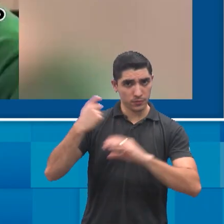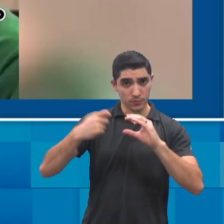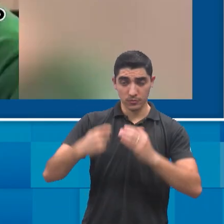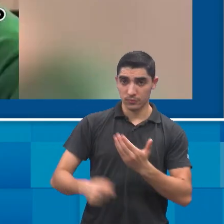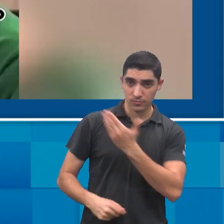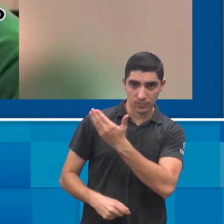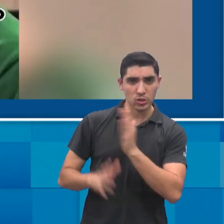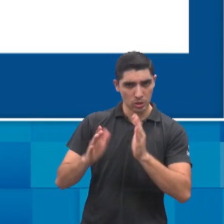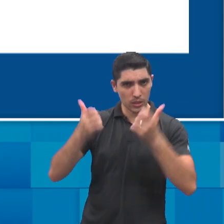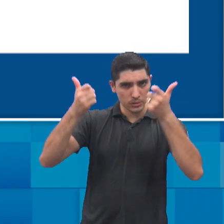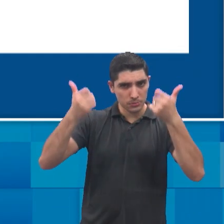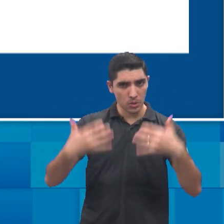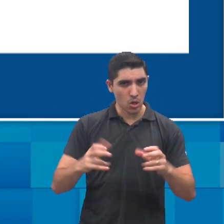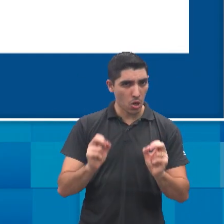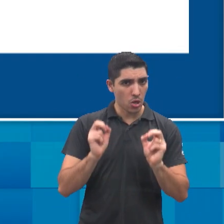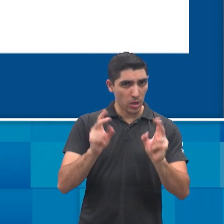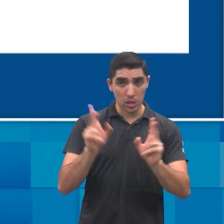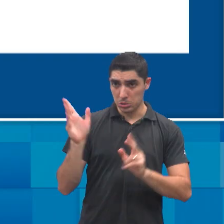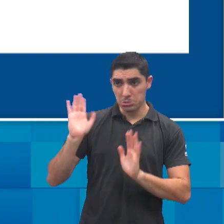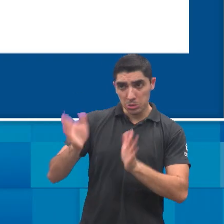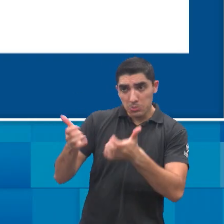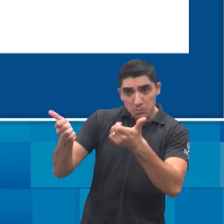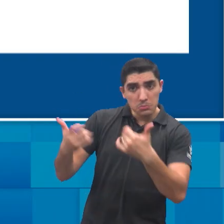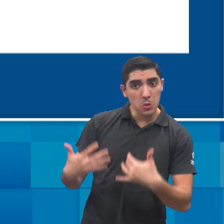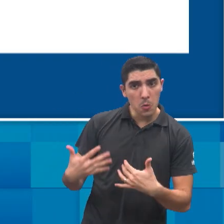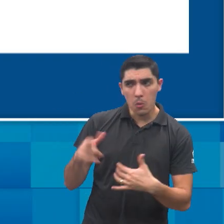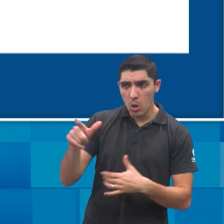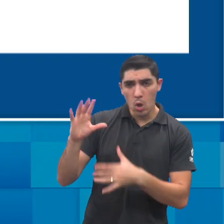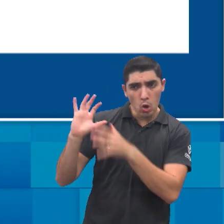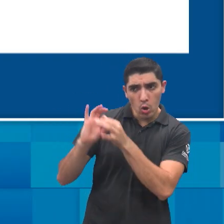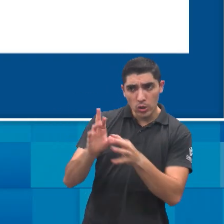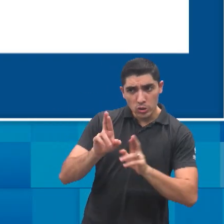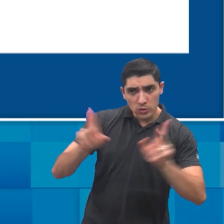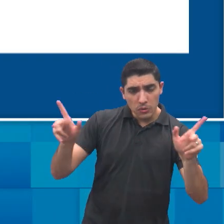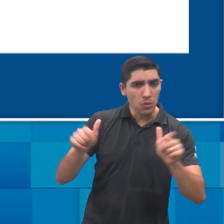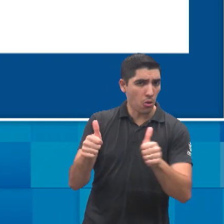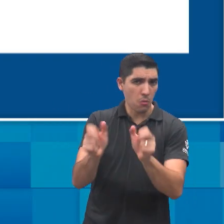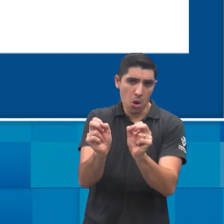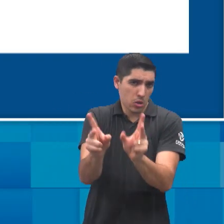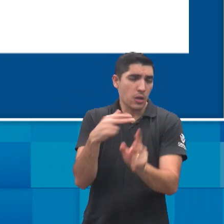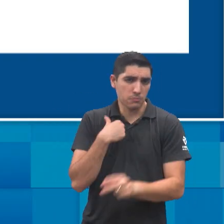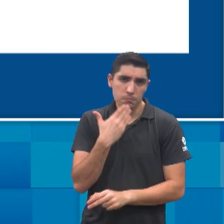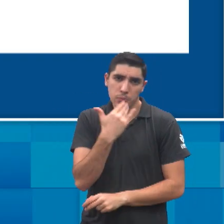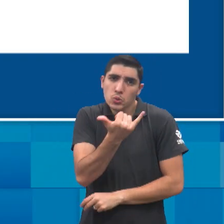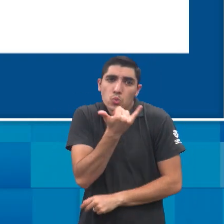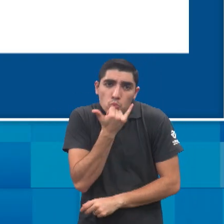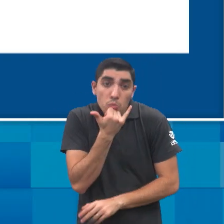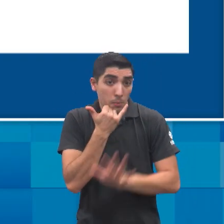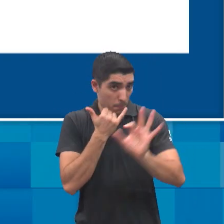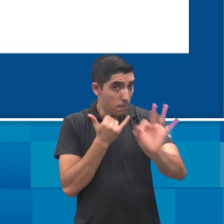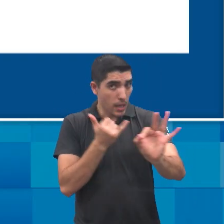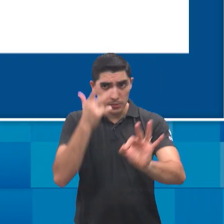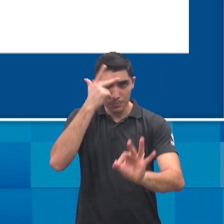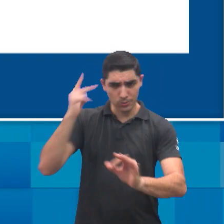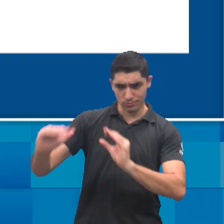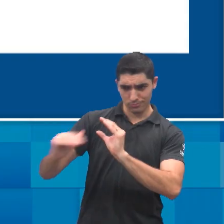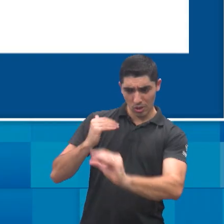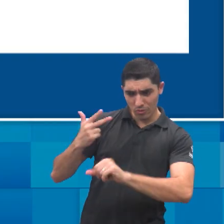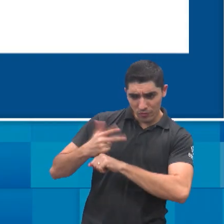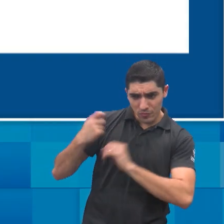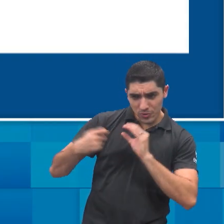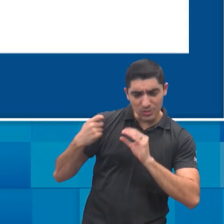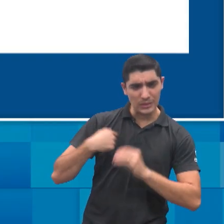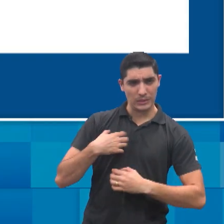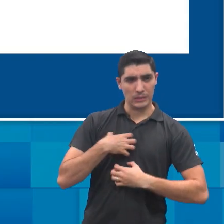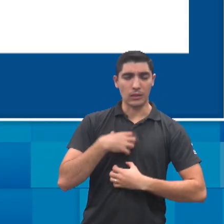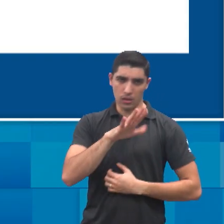pode pular. O vereador explicou, se saiu fora do contexto, ok, peço perdão, realmente recebi esse vídeo, então peço perdão ao